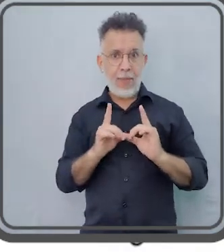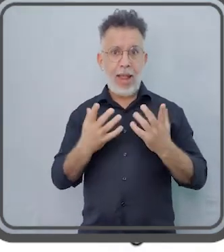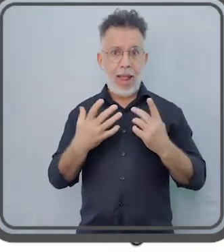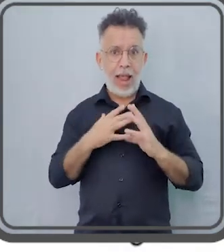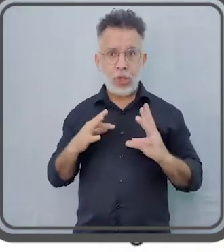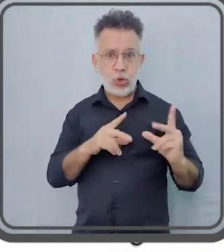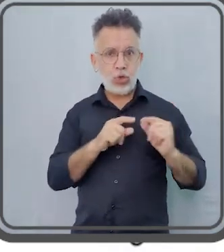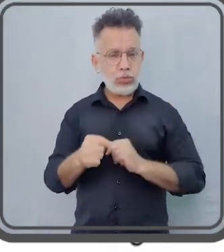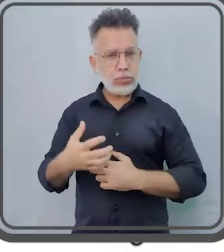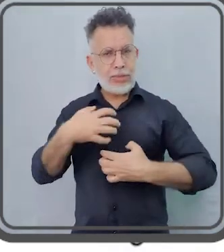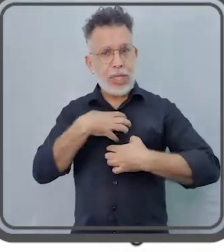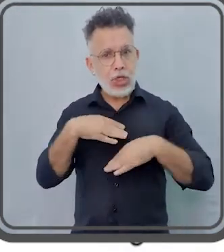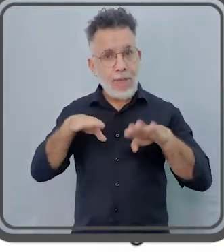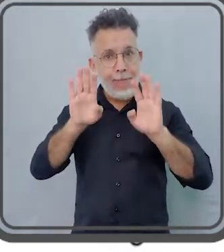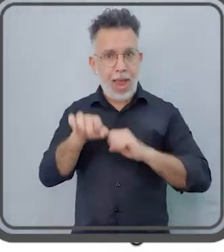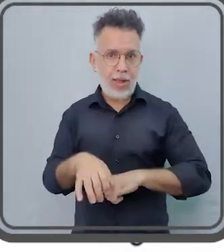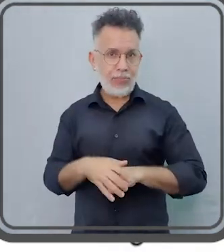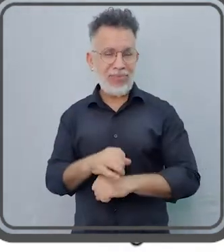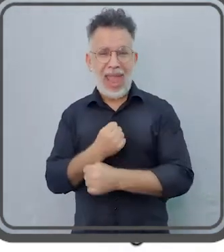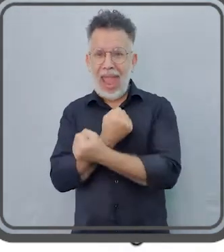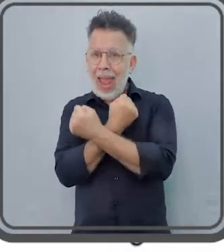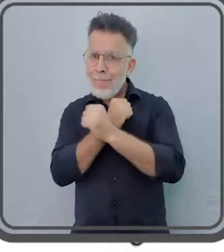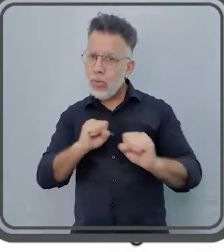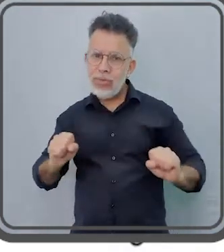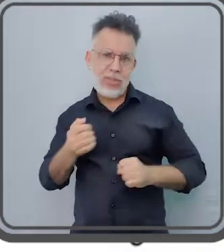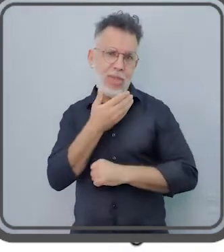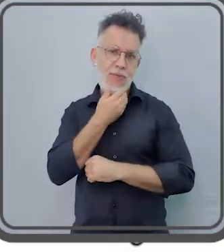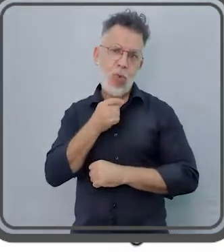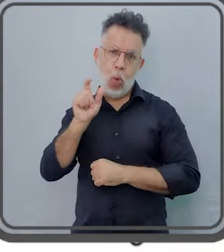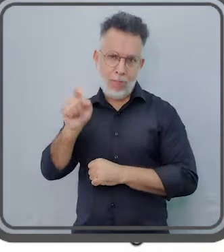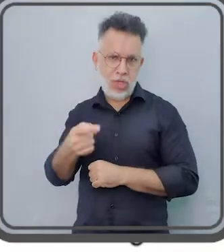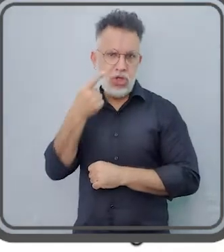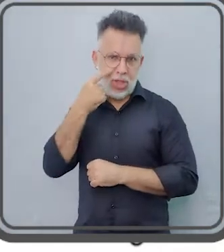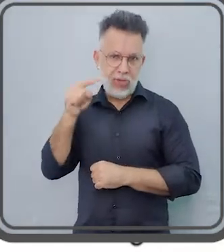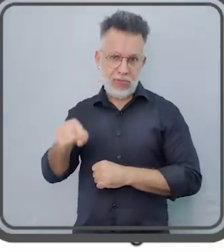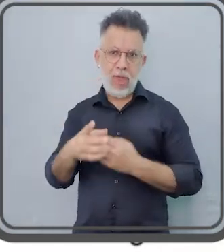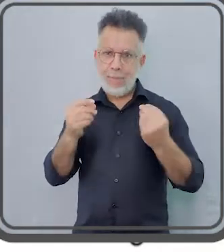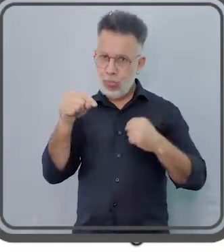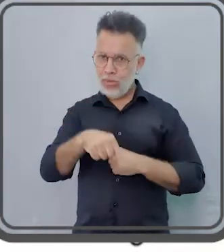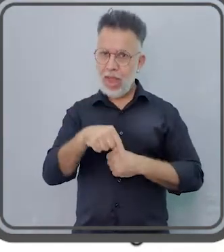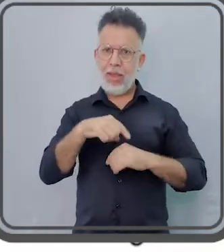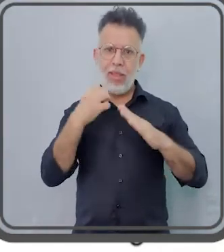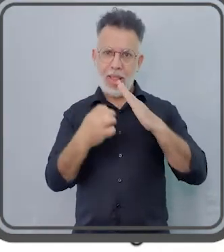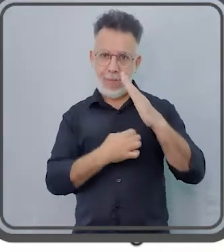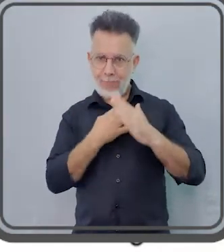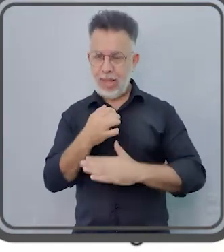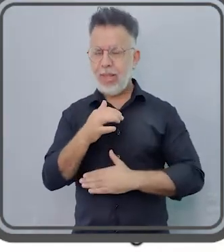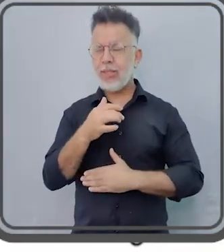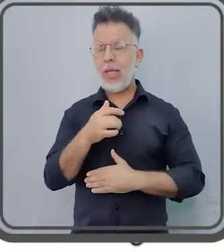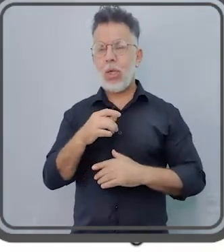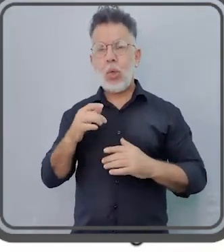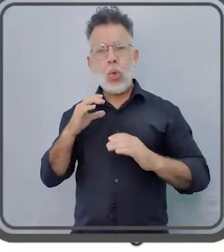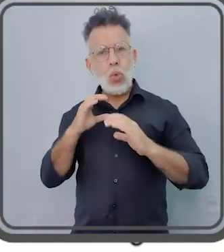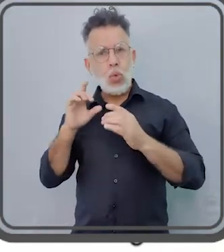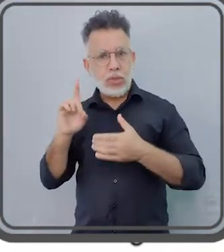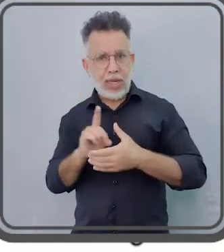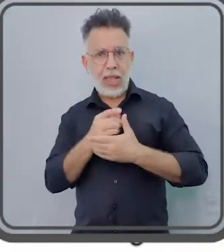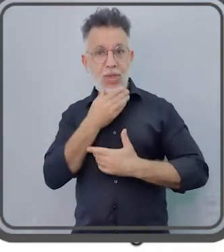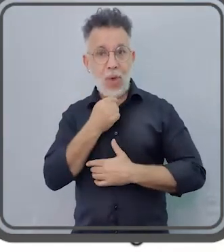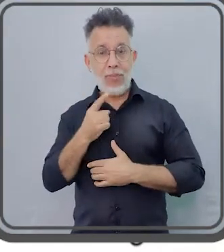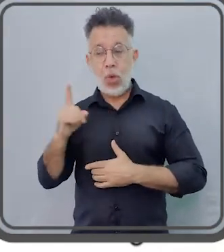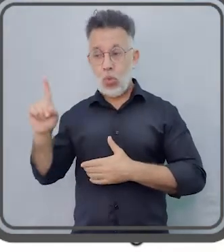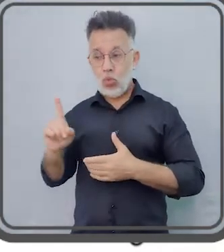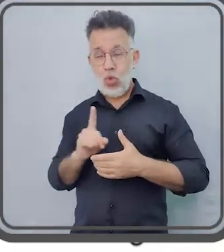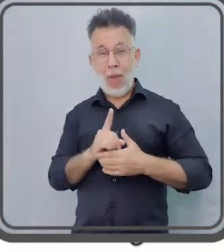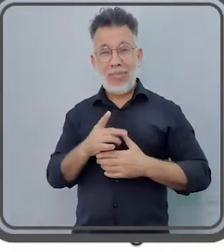é impossível um homem, e a gente vê isso muito na FIU com essas conexões com alguns clientes homens. Os homens, é muito difícil uma